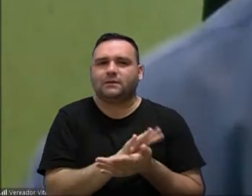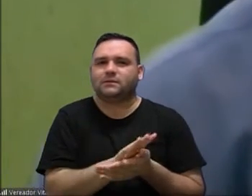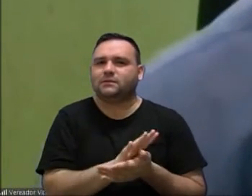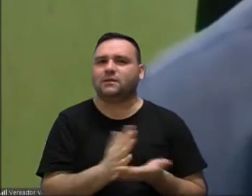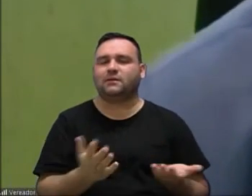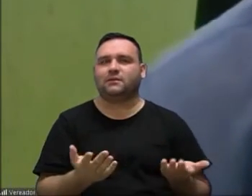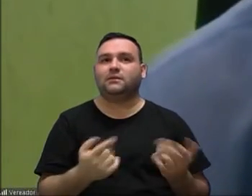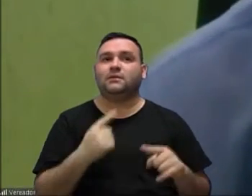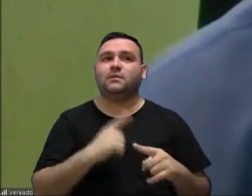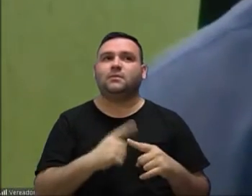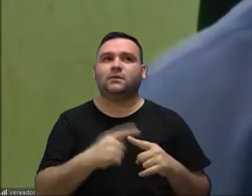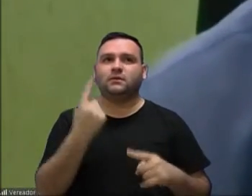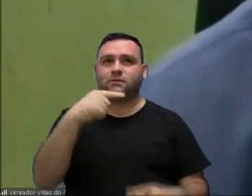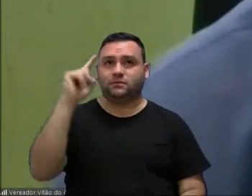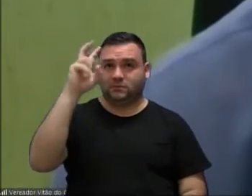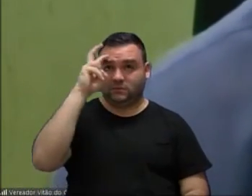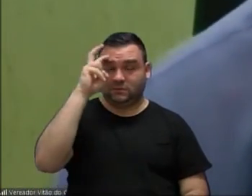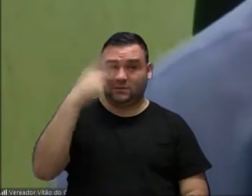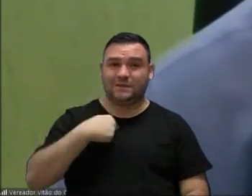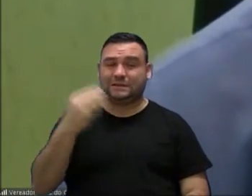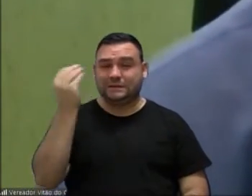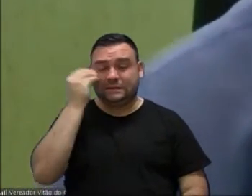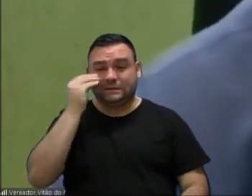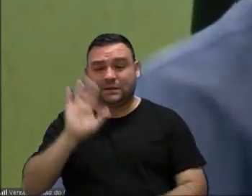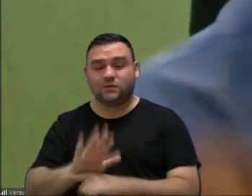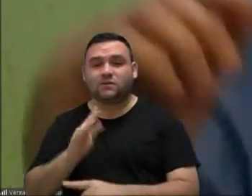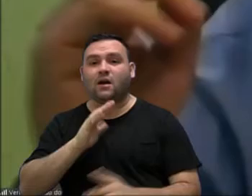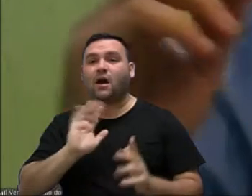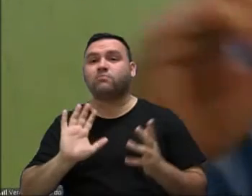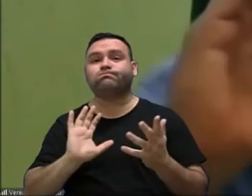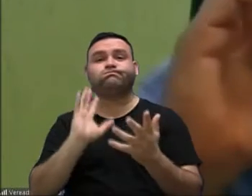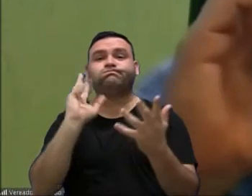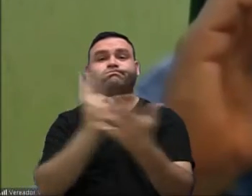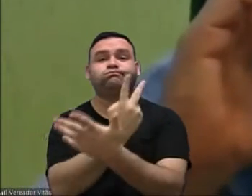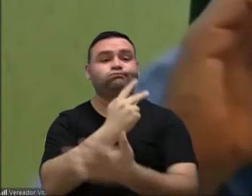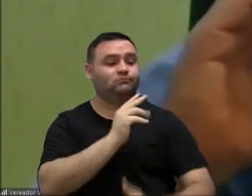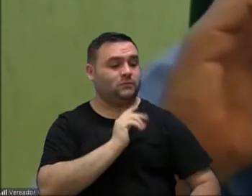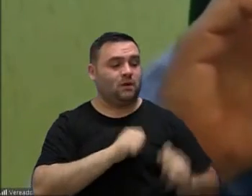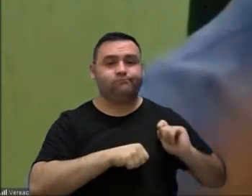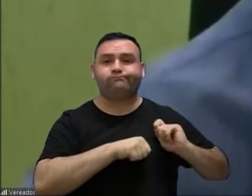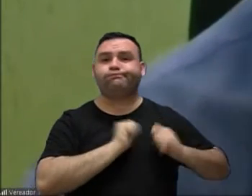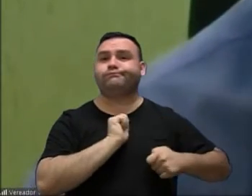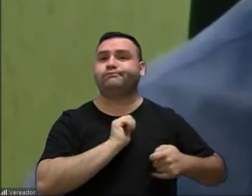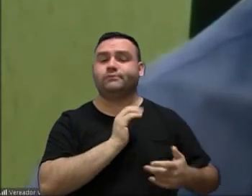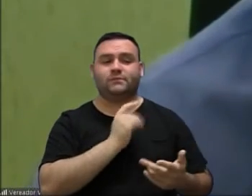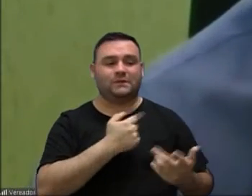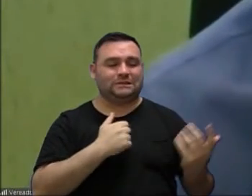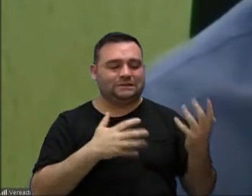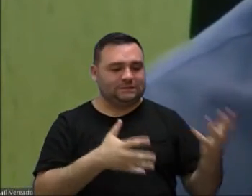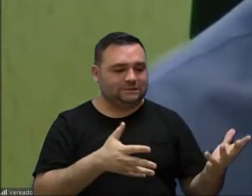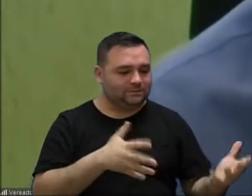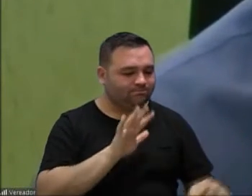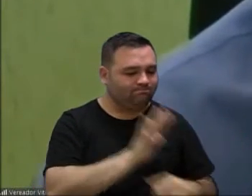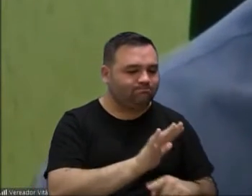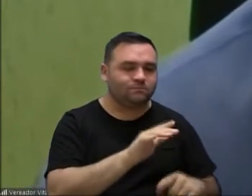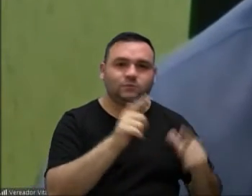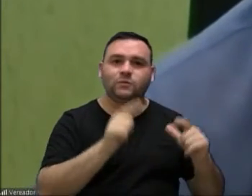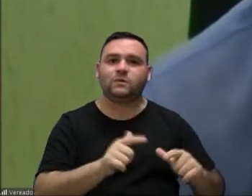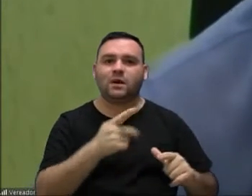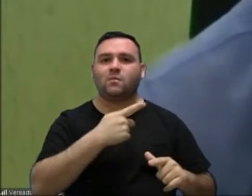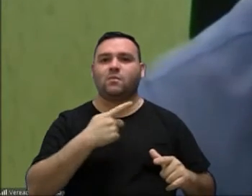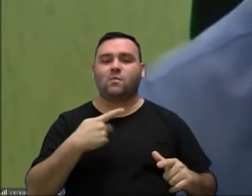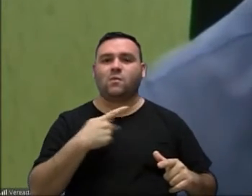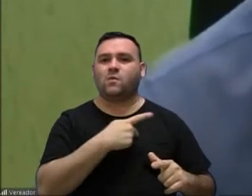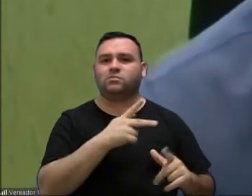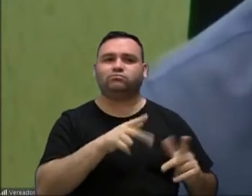tio Marinho Marte, na quinta-feira, eu tentei socorrer ele tudo, ele morreu de infarto fulminante, nos meus braços, cheguei até o PA, mas a